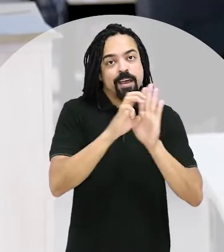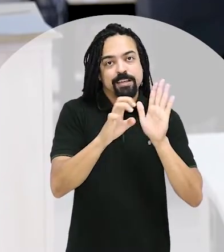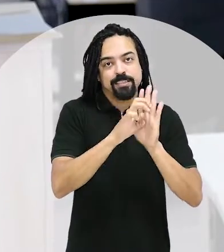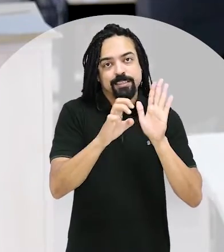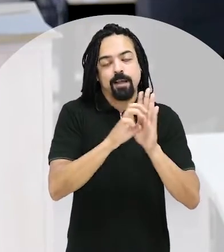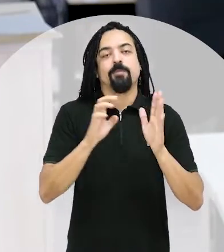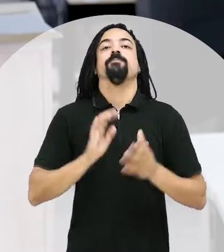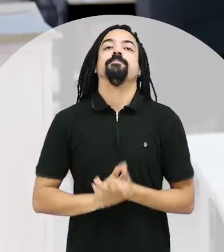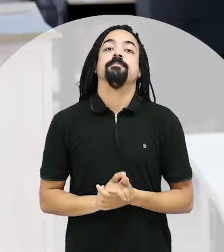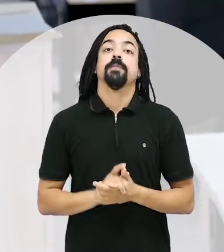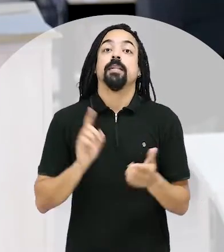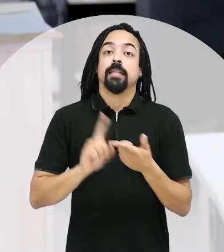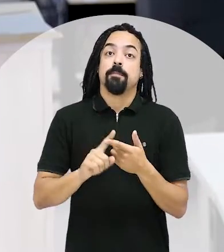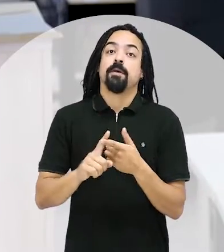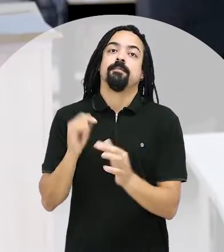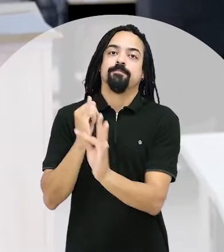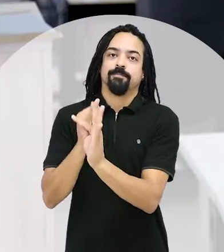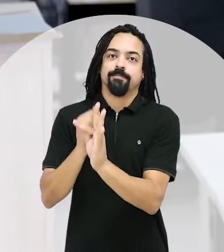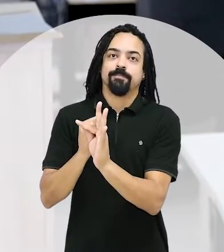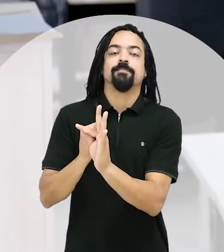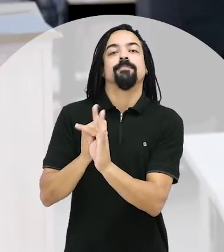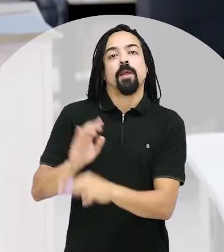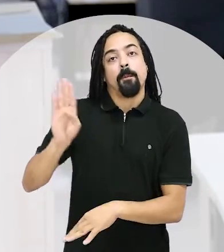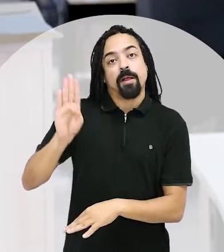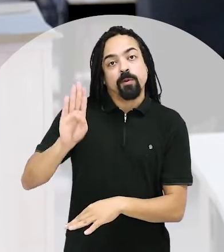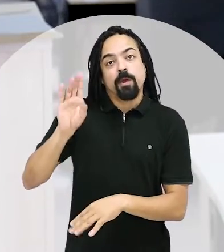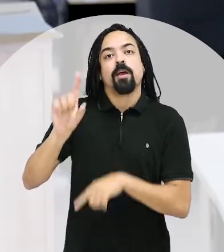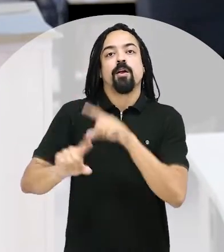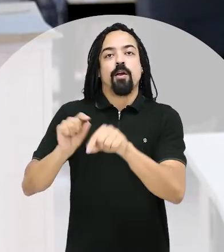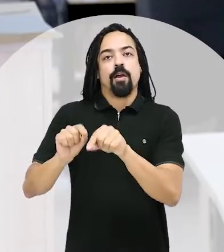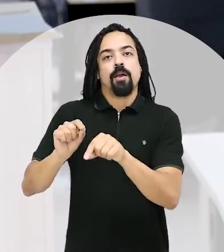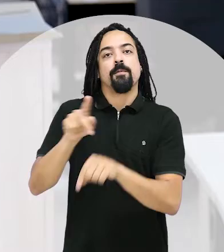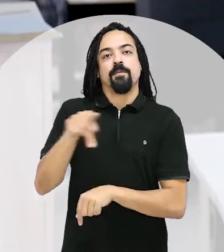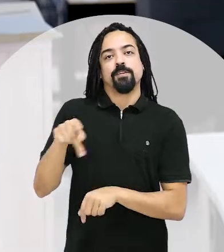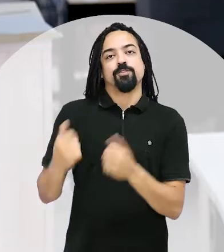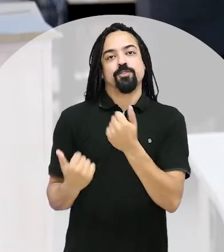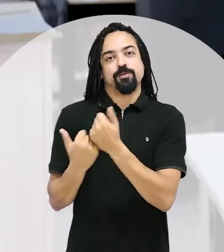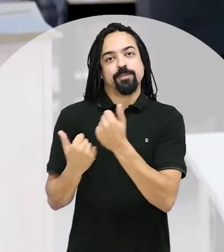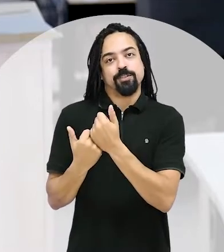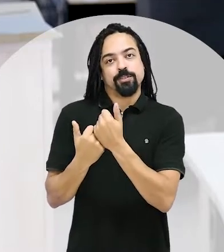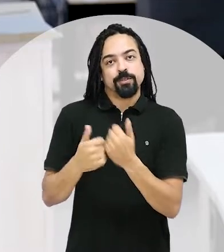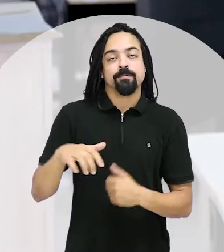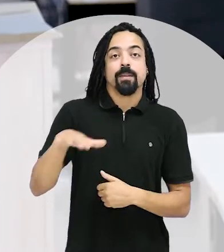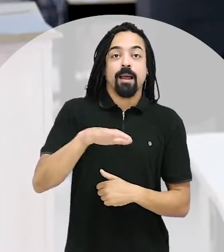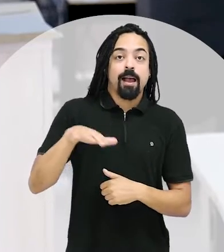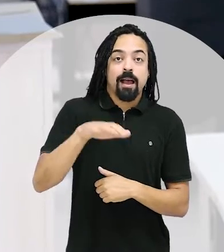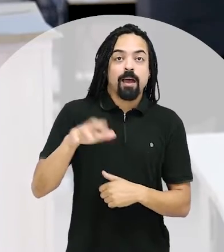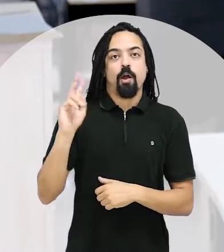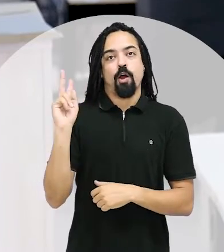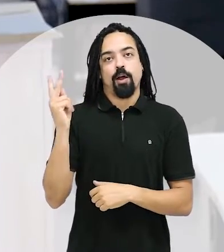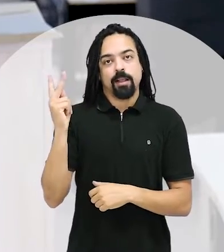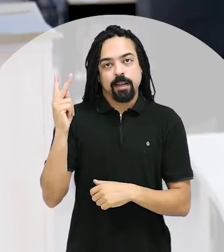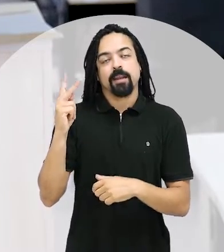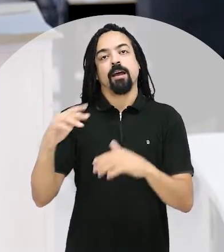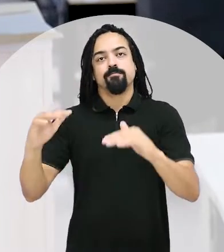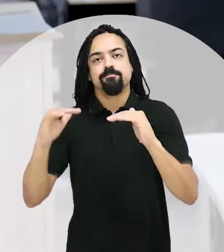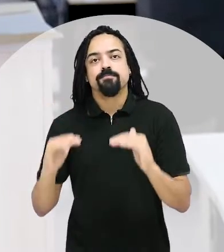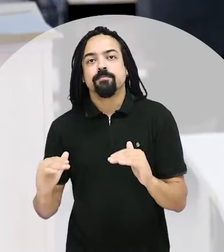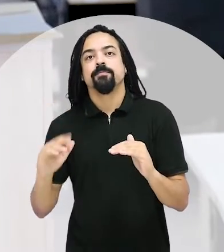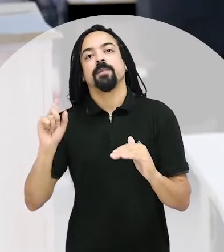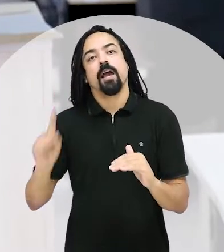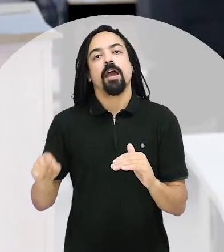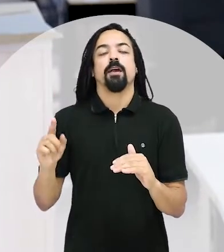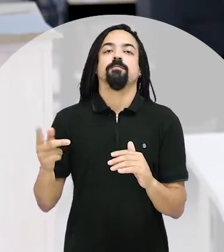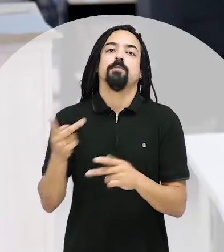e o campus baturité tá selecionando o professor substituto é ofertada uma vaga na área de hotelaria subir área